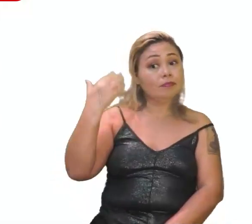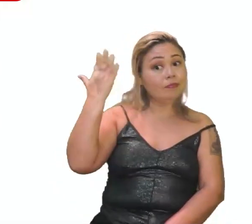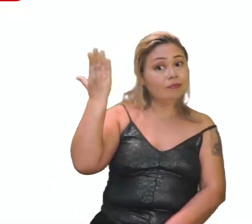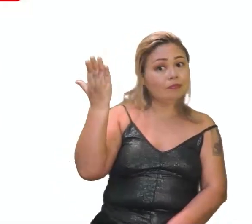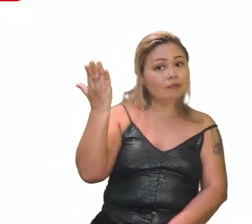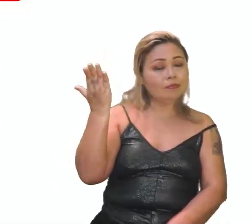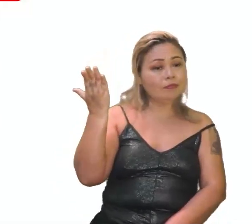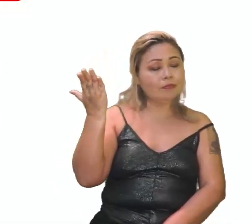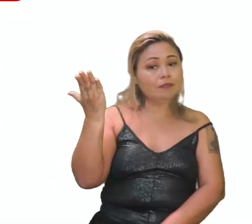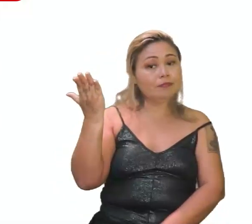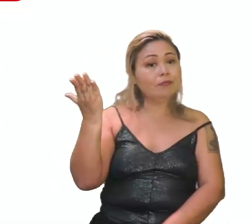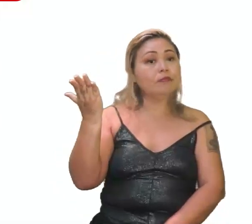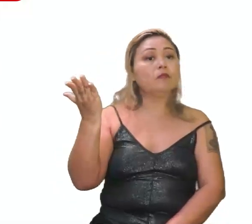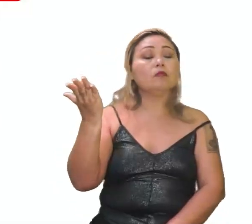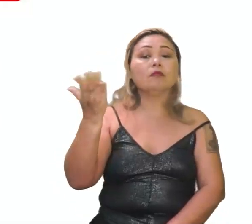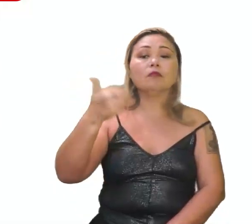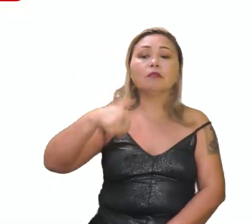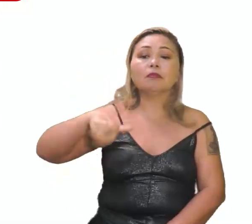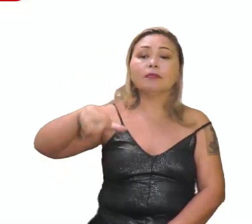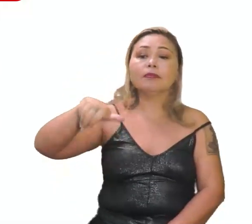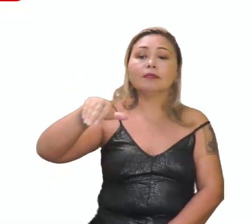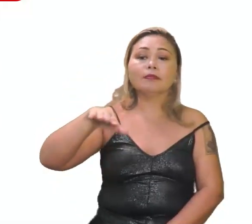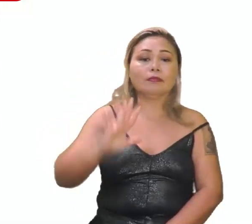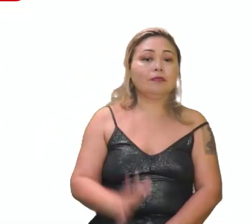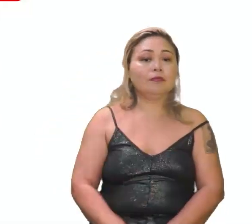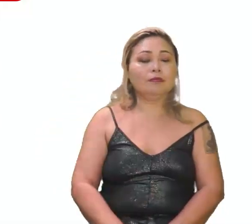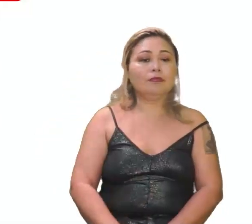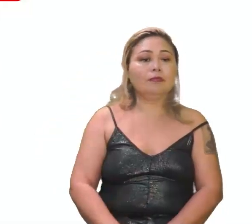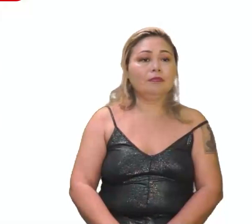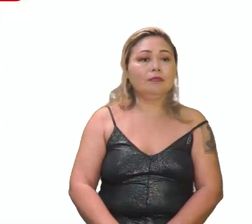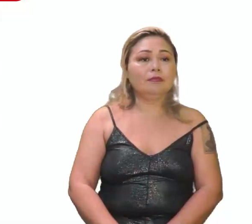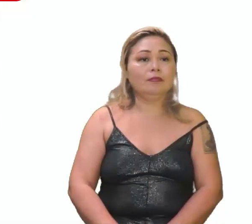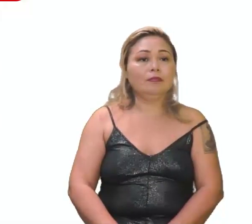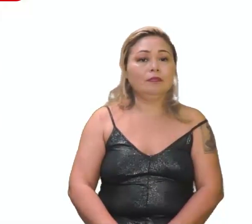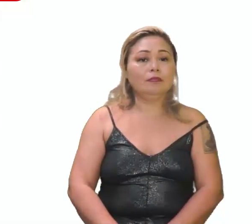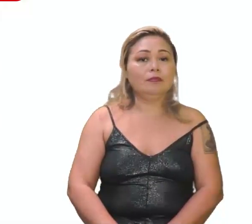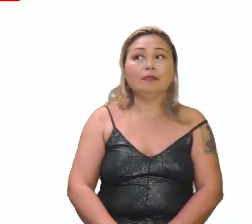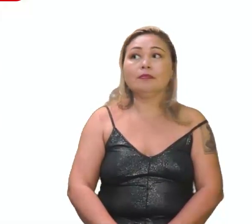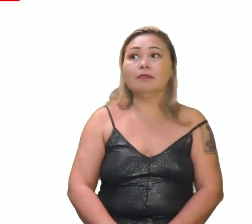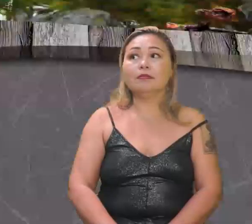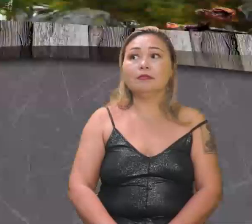Darwin. Galera, olha aqui pra mim.